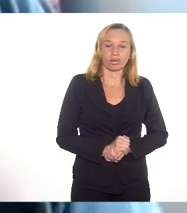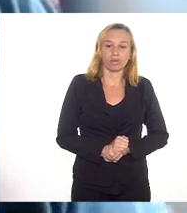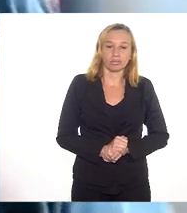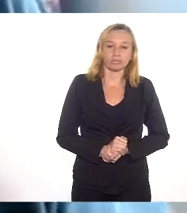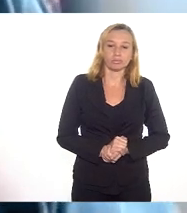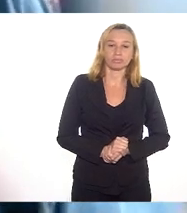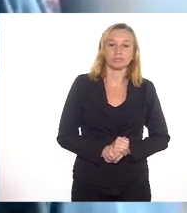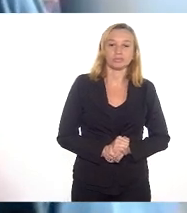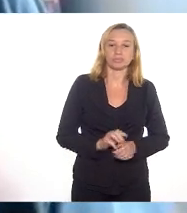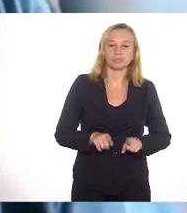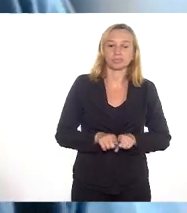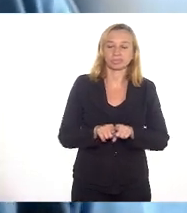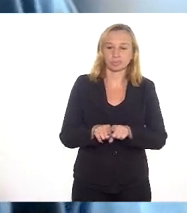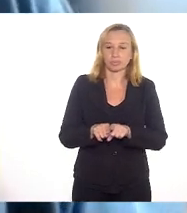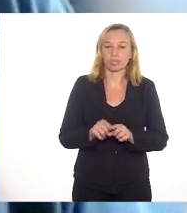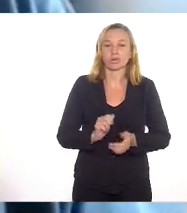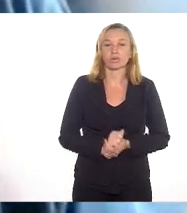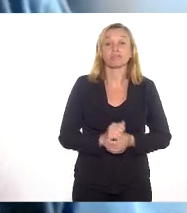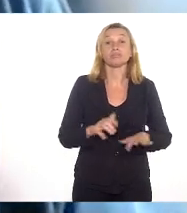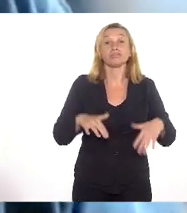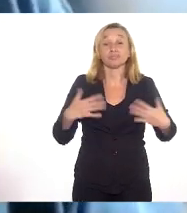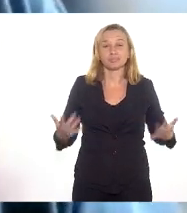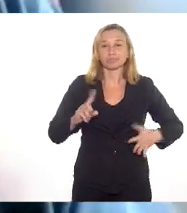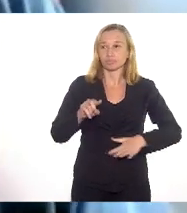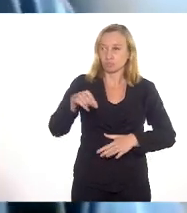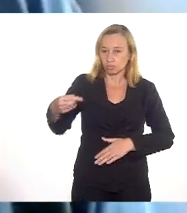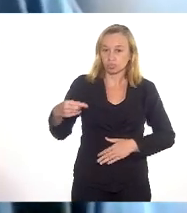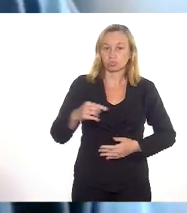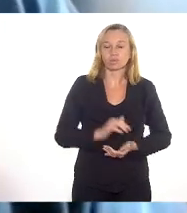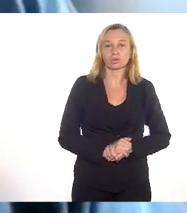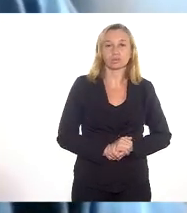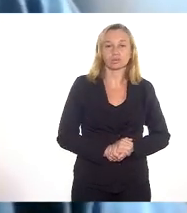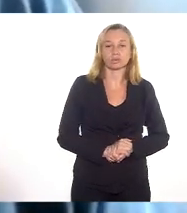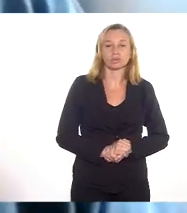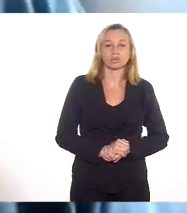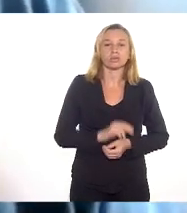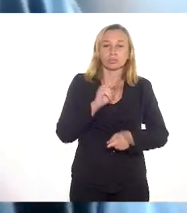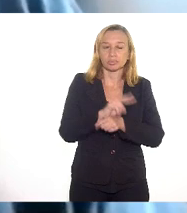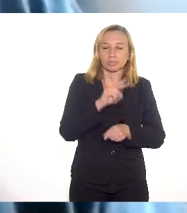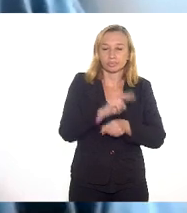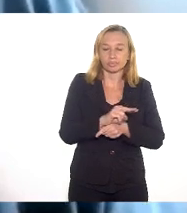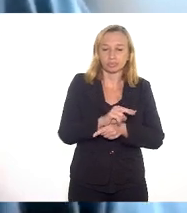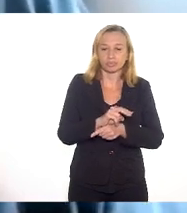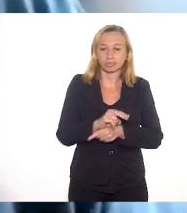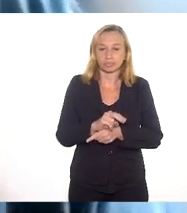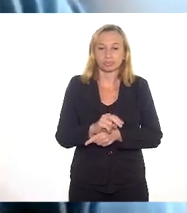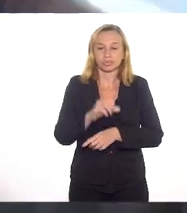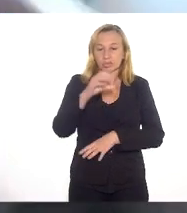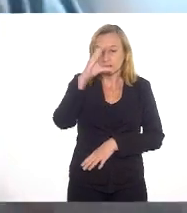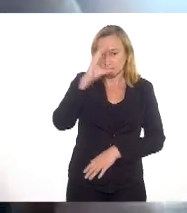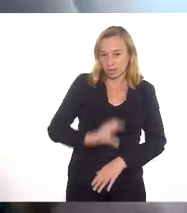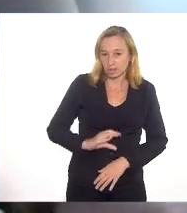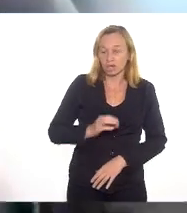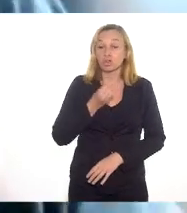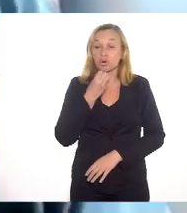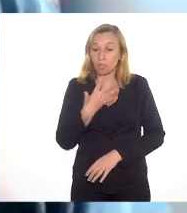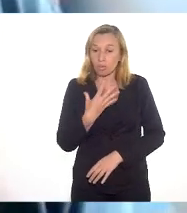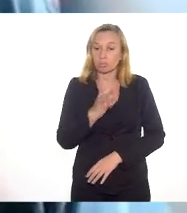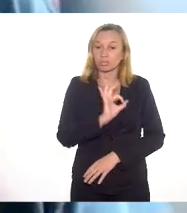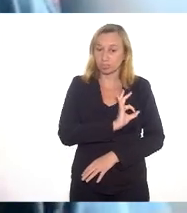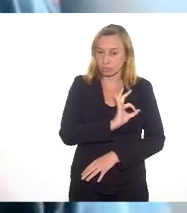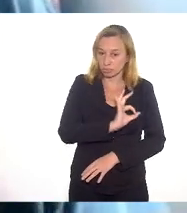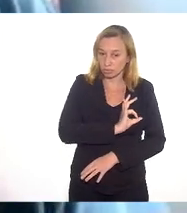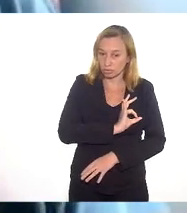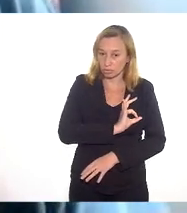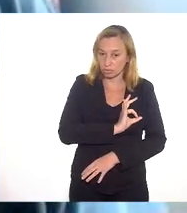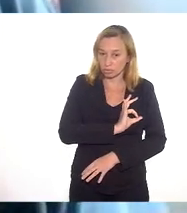par e passo. Né? Então, outra coisa, além de proteger o cidadão e proteger o bom policial de falsas acusações